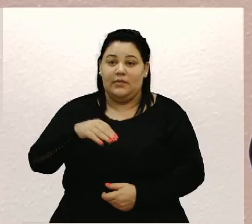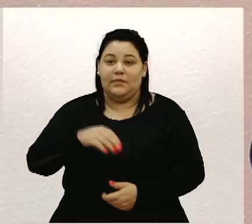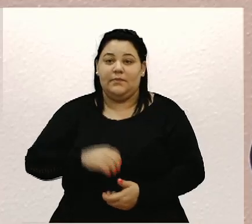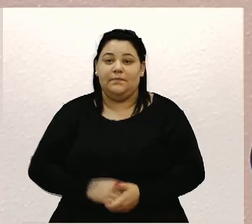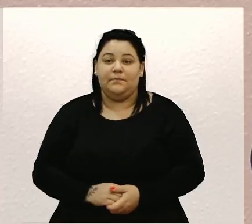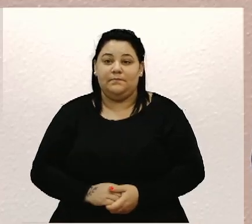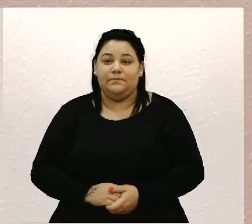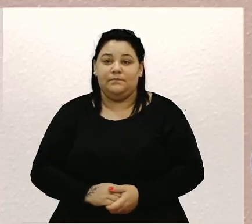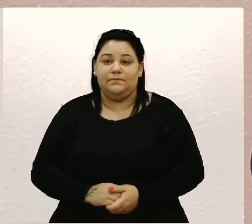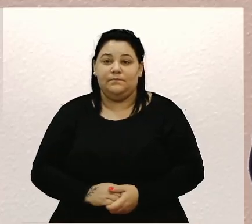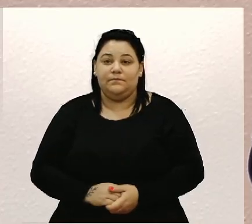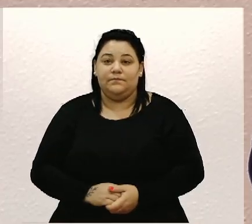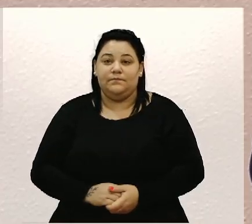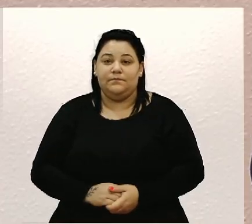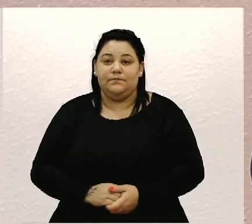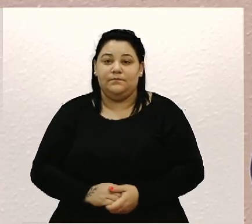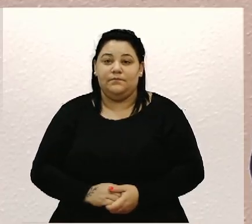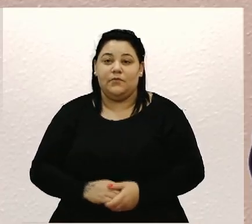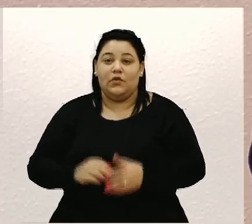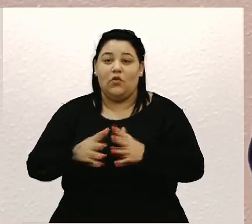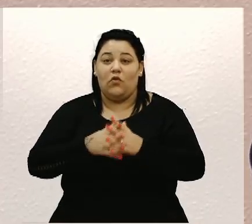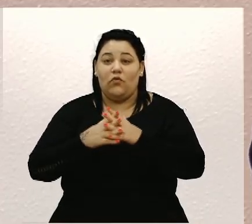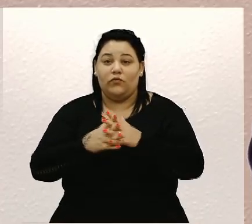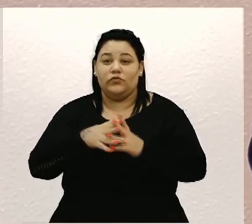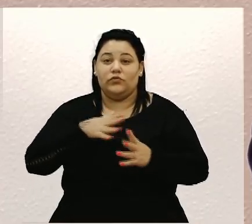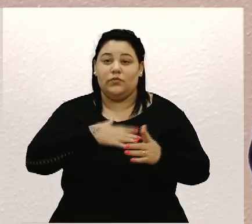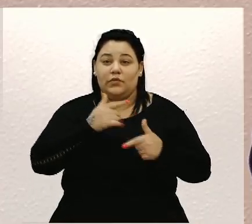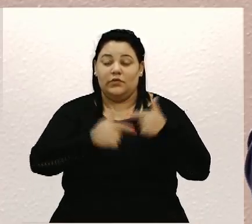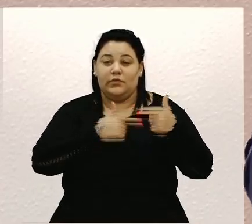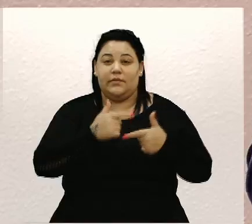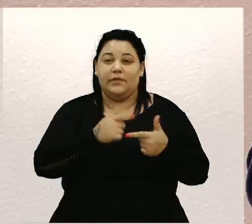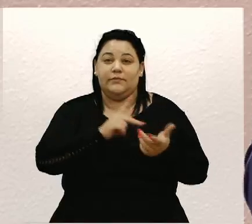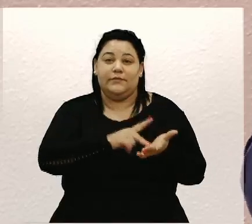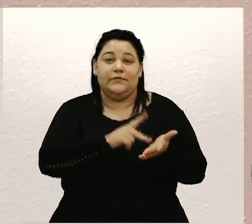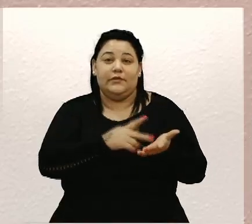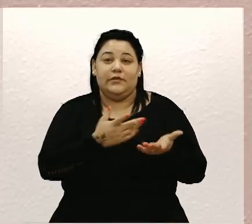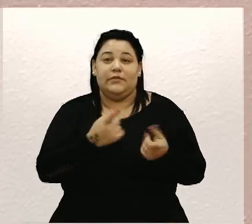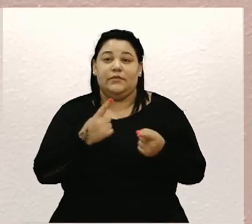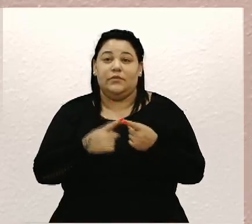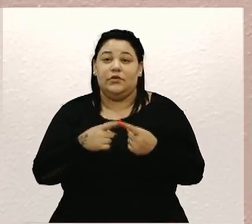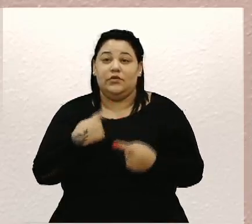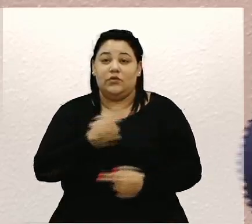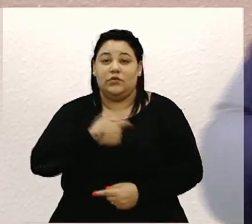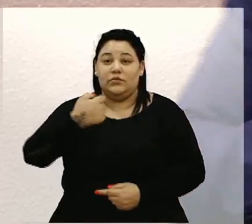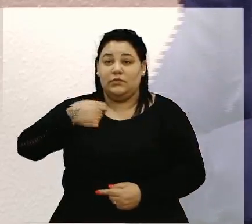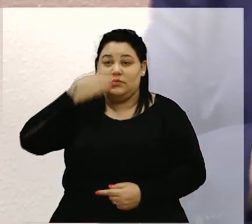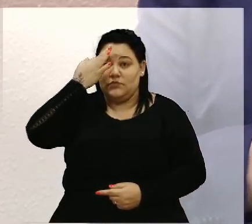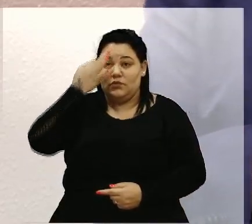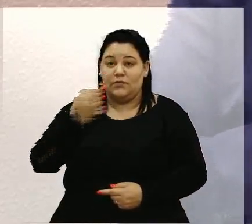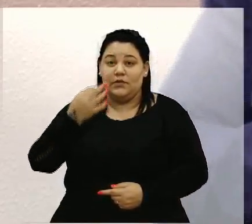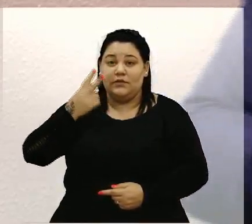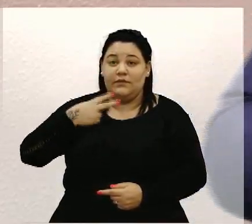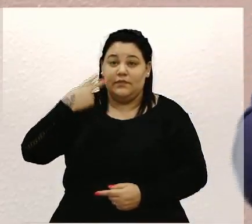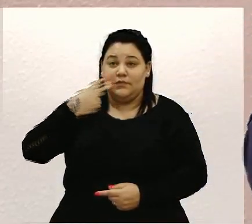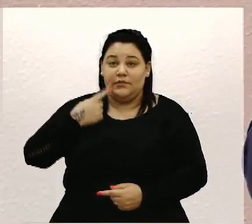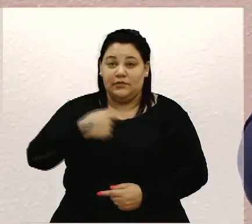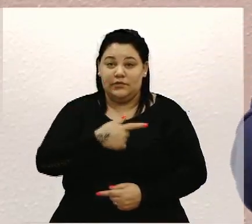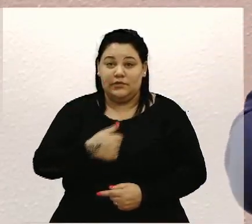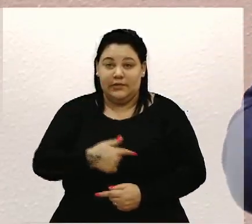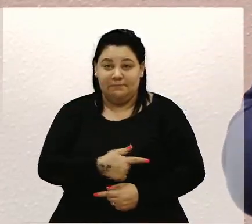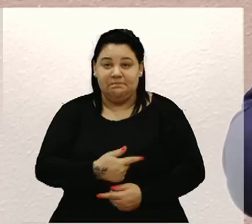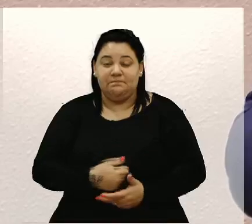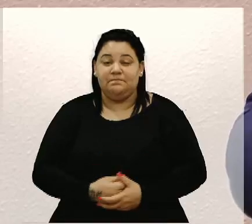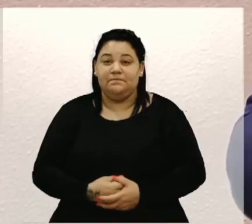aqui o meu trabalho, essa é a verdade. Porque nós temos que entender, vereador Zanquim,